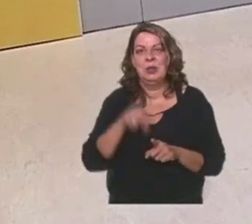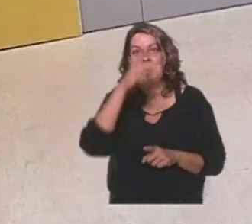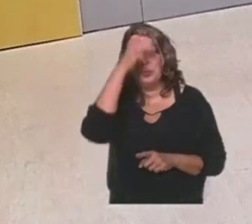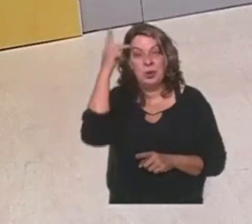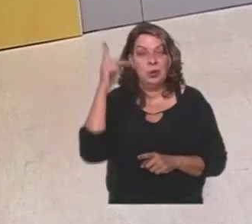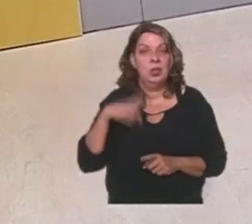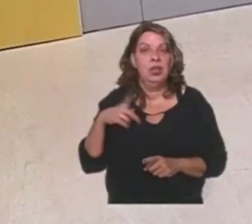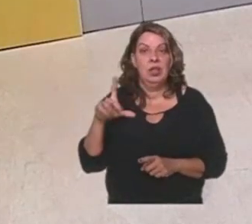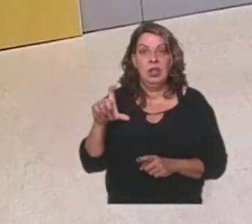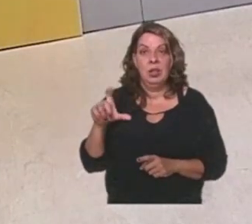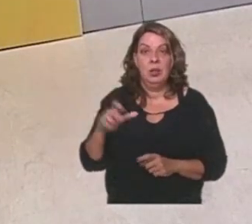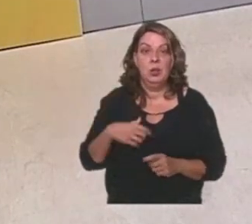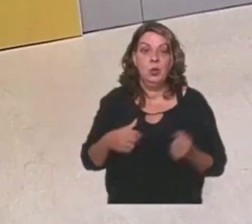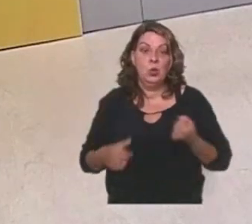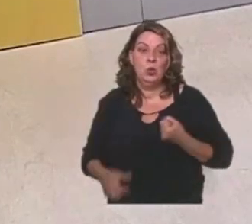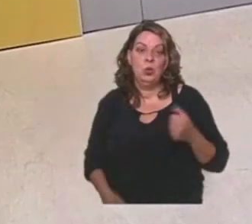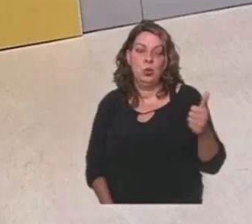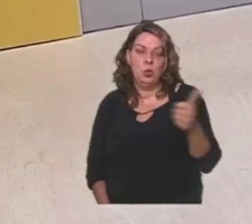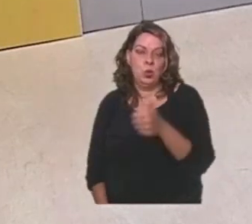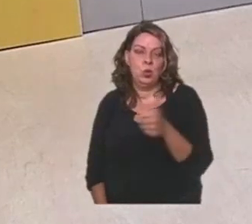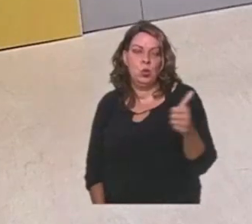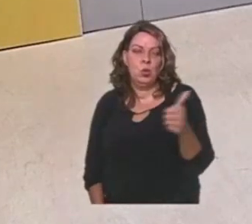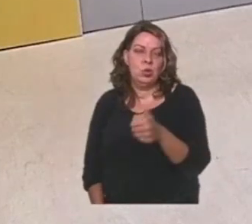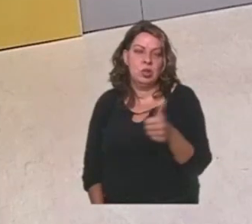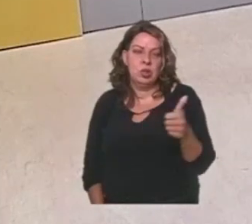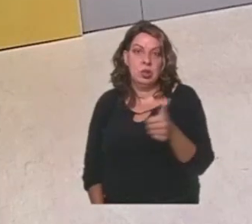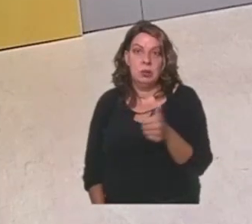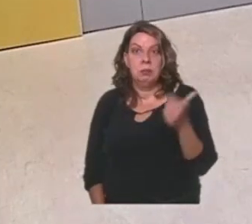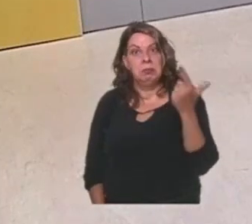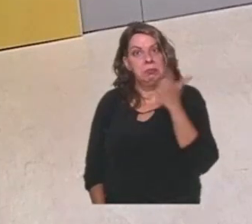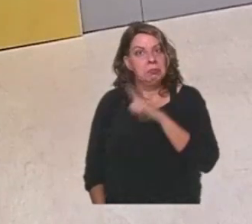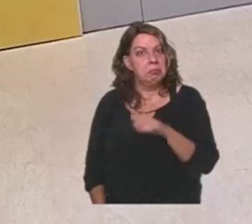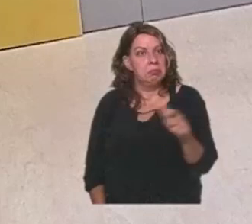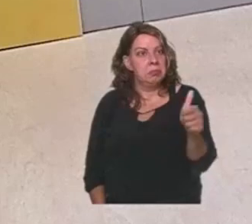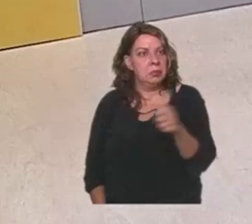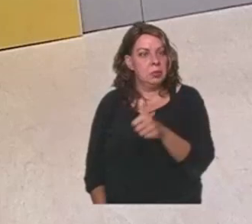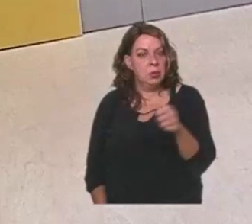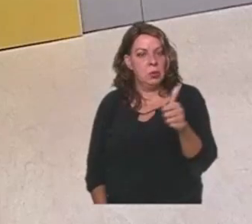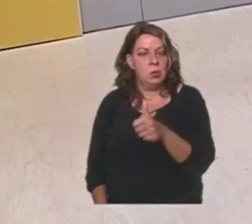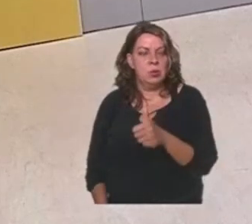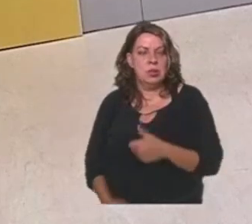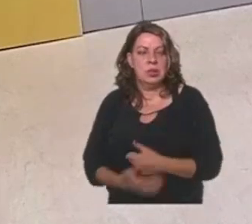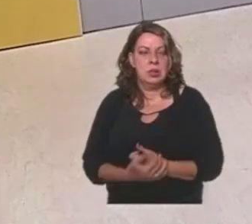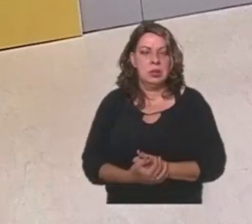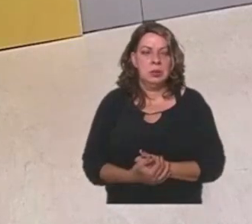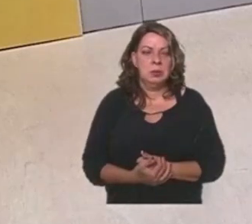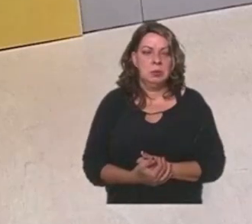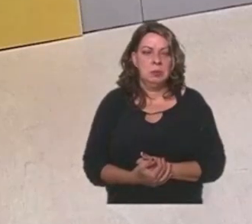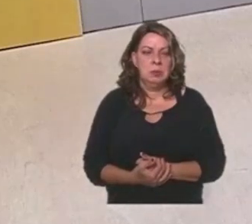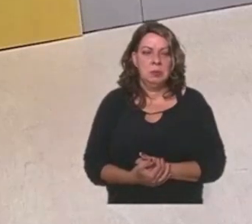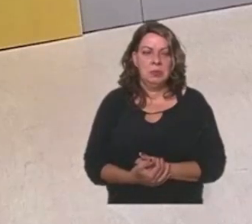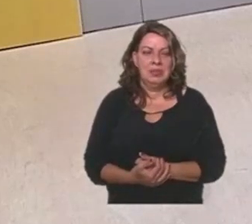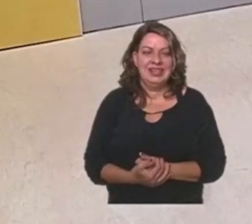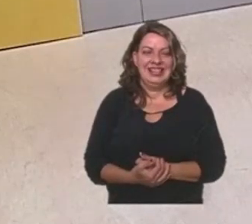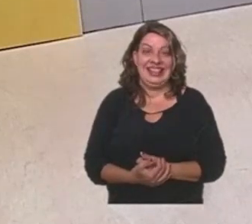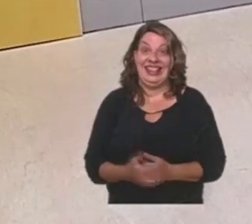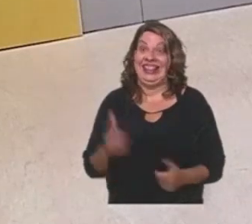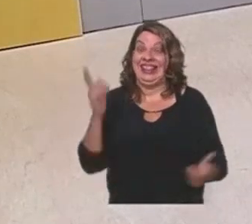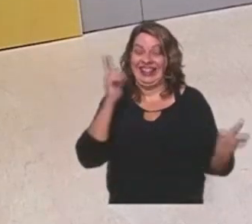Cap. Bolinha número 11, número 11. Marquem aí, bolinha de número 11. E